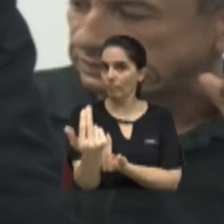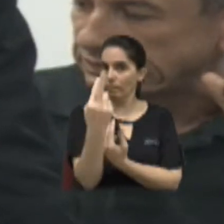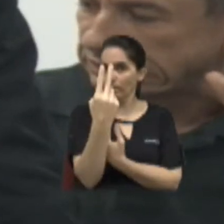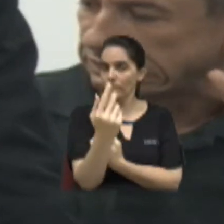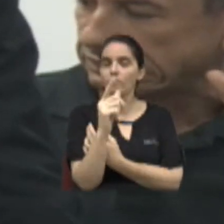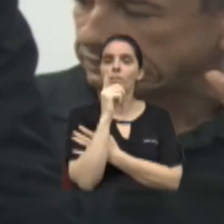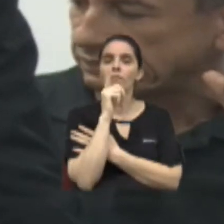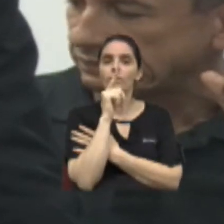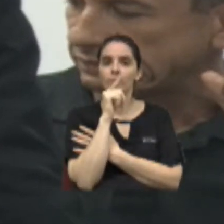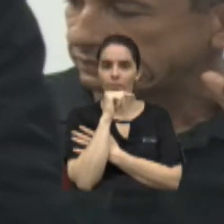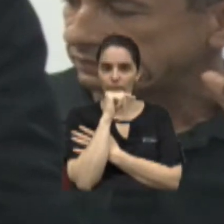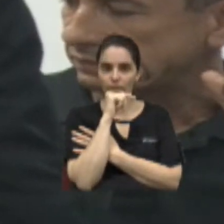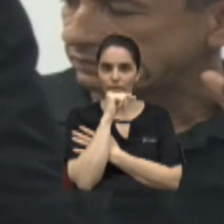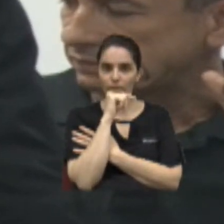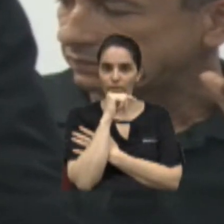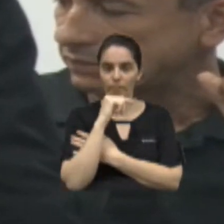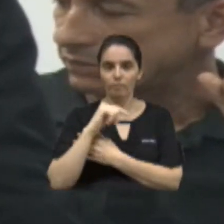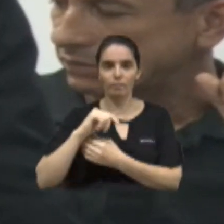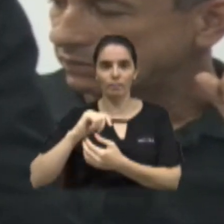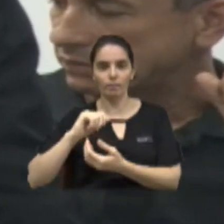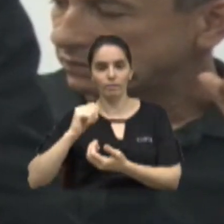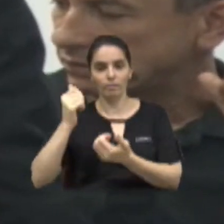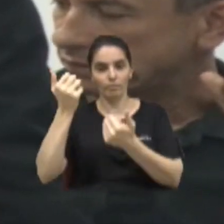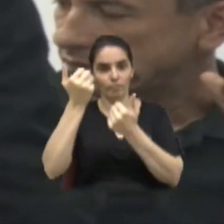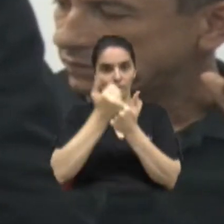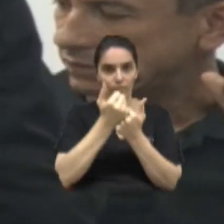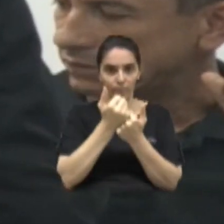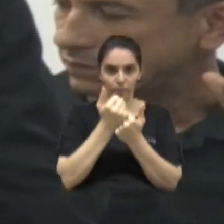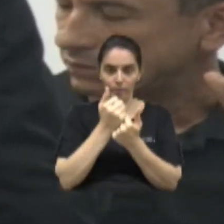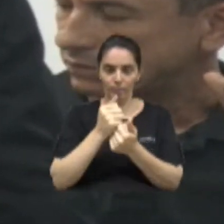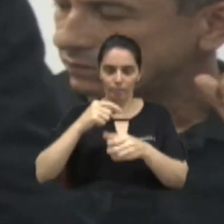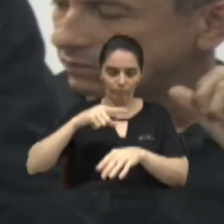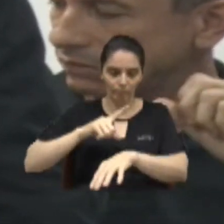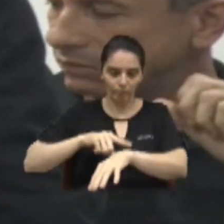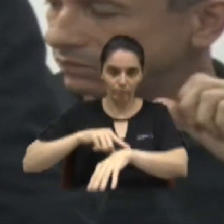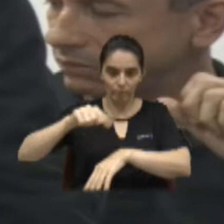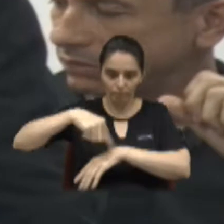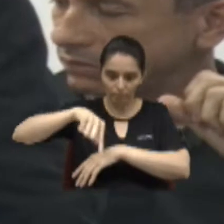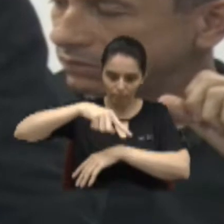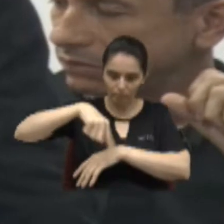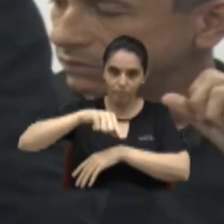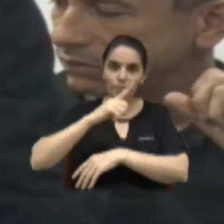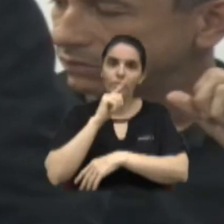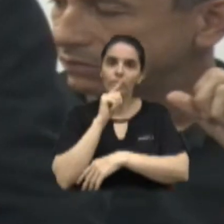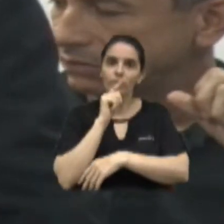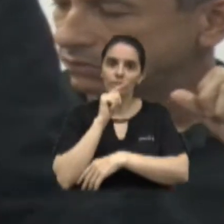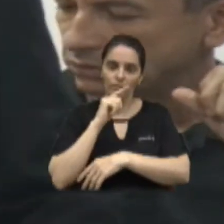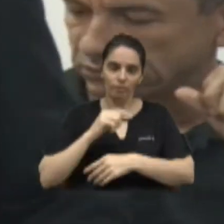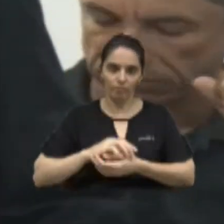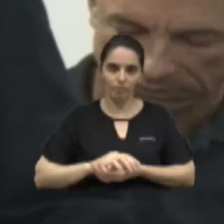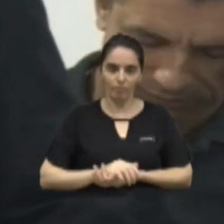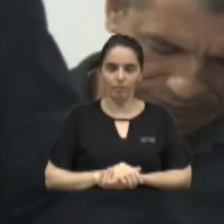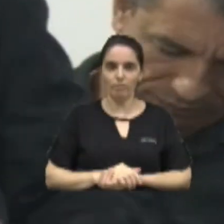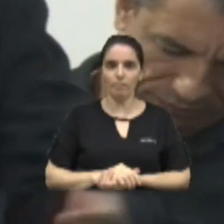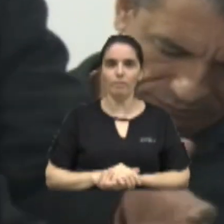água, É a troca do hidrômetro. Aí dizem que tem o aumento